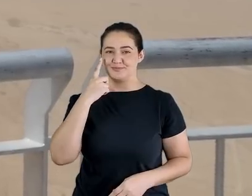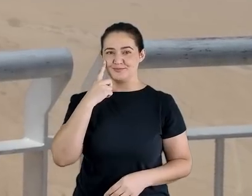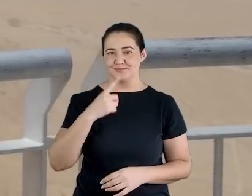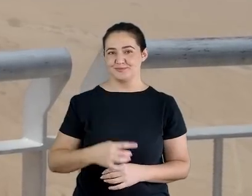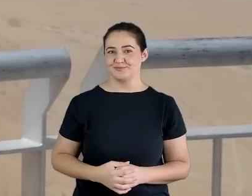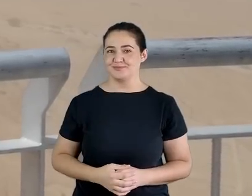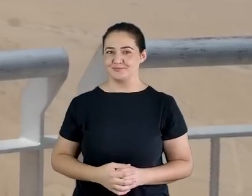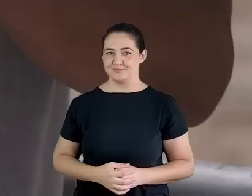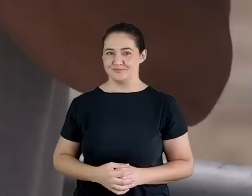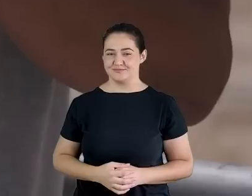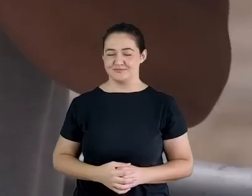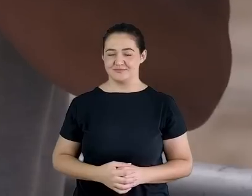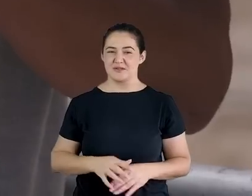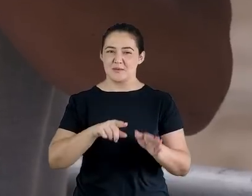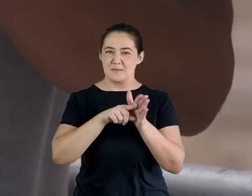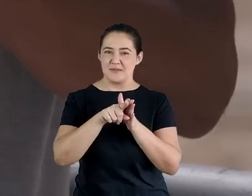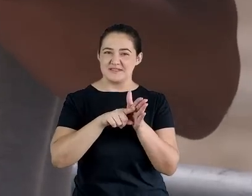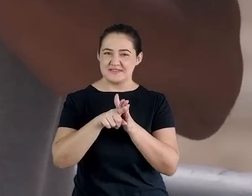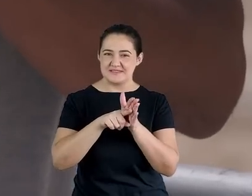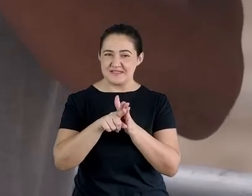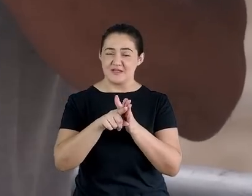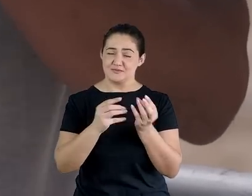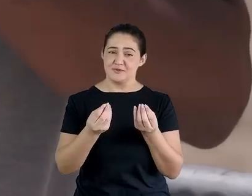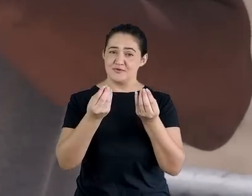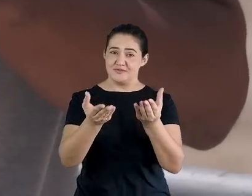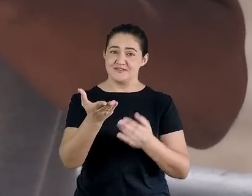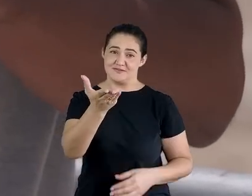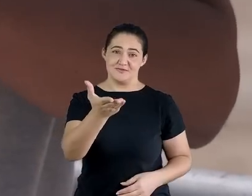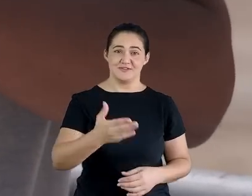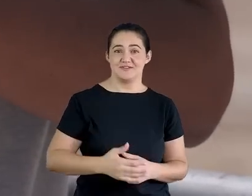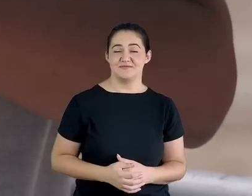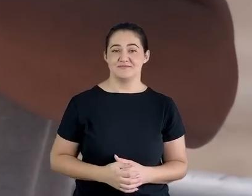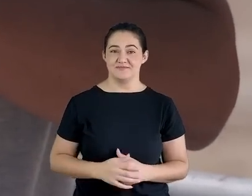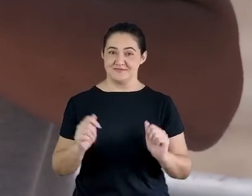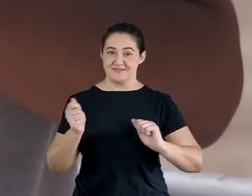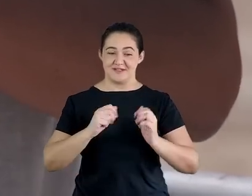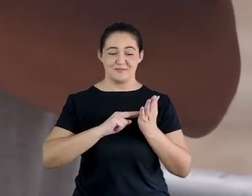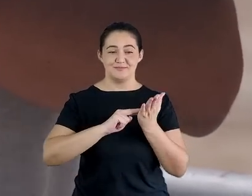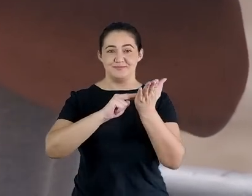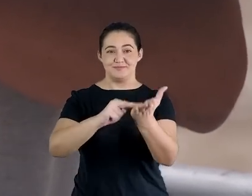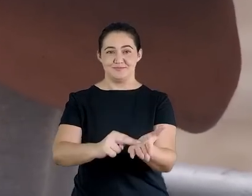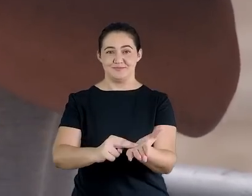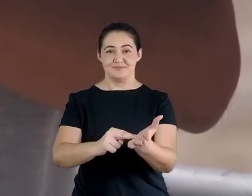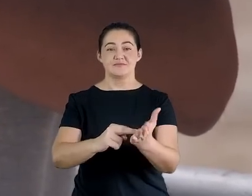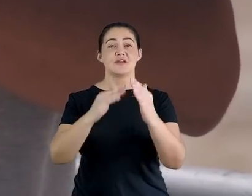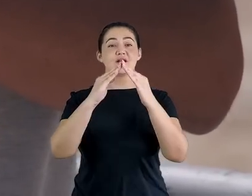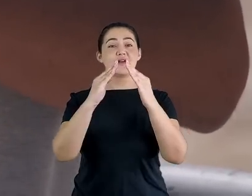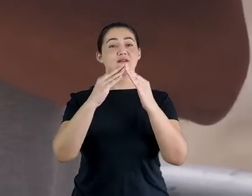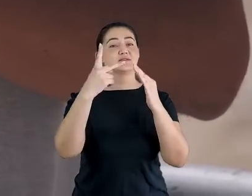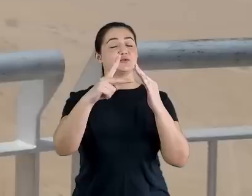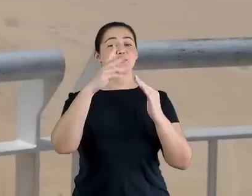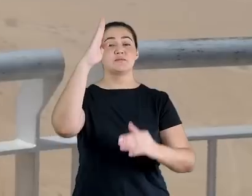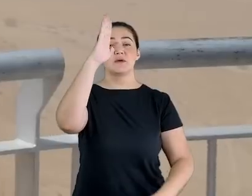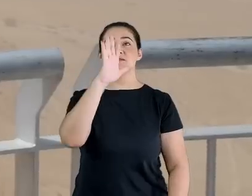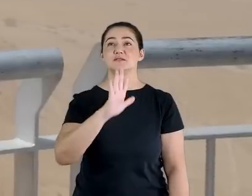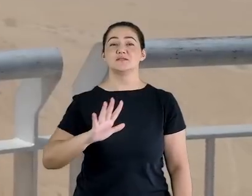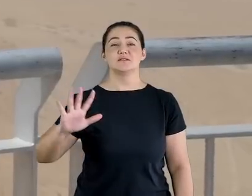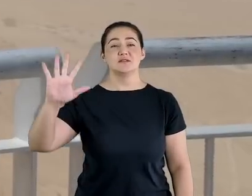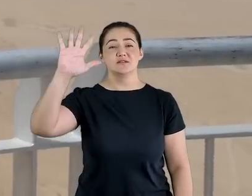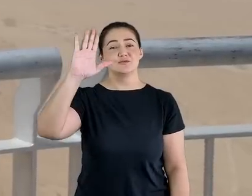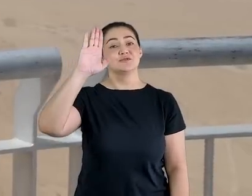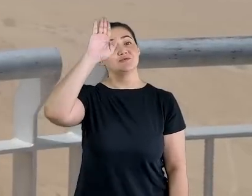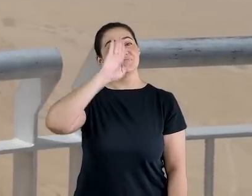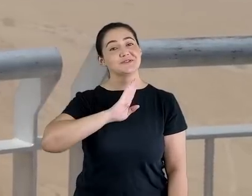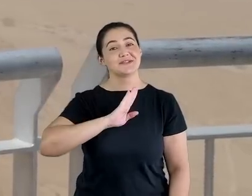Evidências, preparado com muito carinho para você e sua família. O Guia de Estudos pode chegar em sua casa em qualquer lugar do Brasil inteiramente